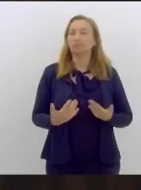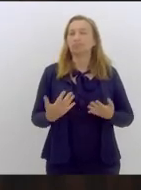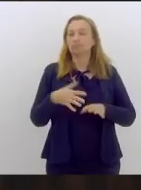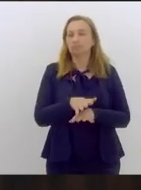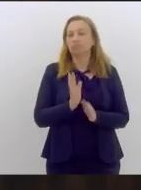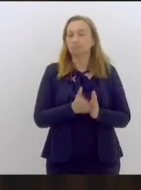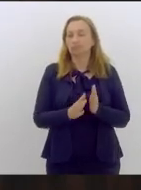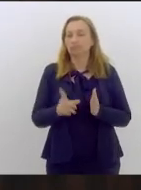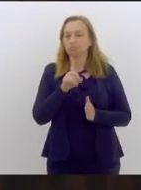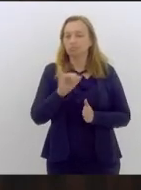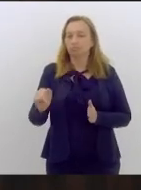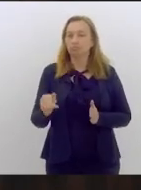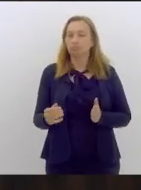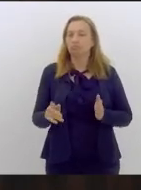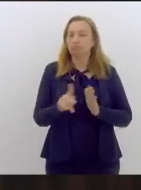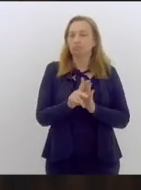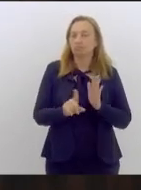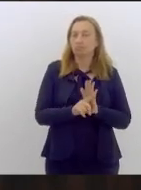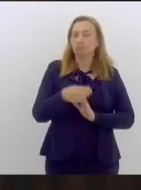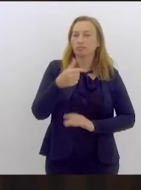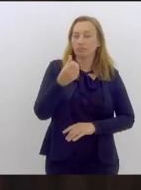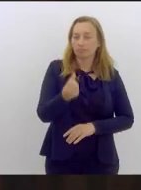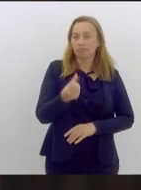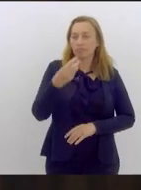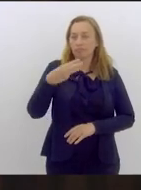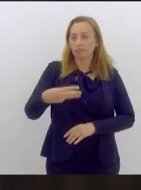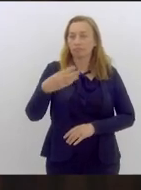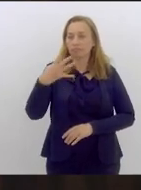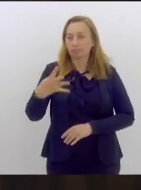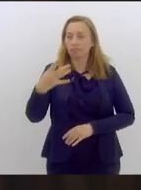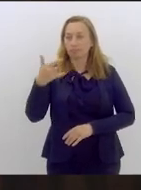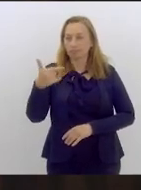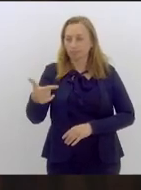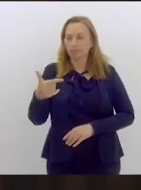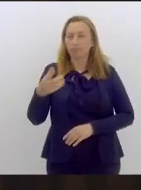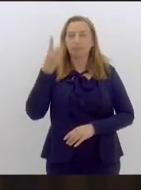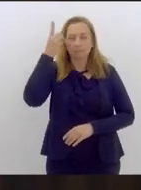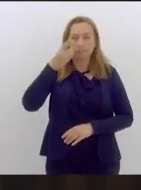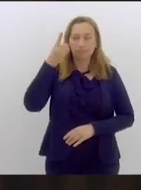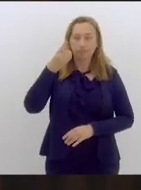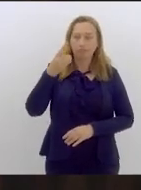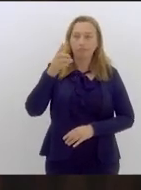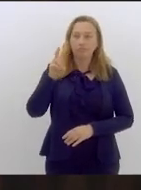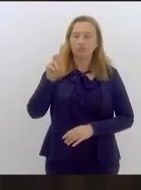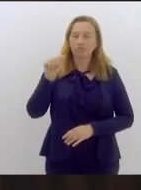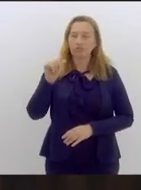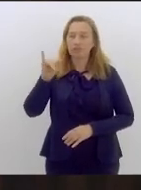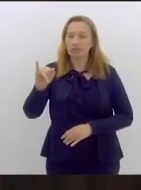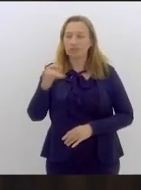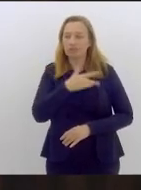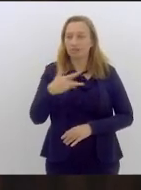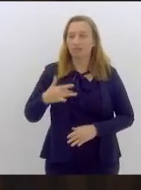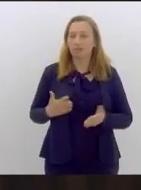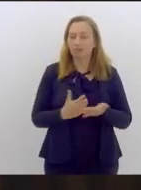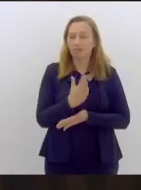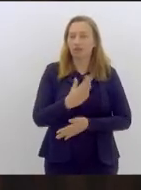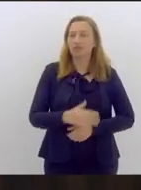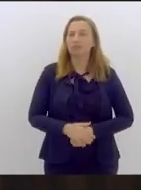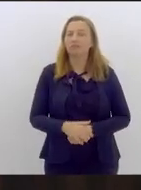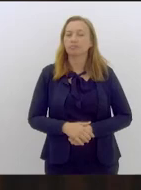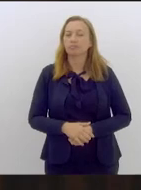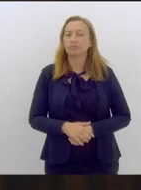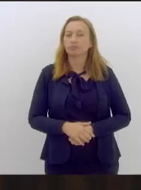do dia, projeto de lei 6342, deputado Valdeci da Saúde. Aprovado.